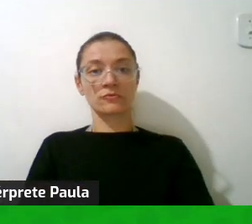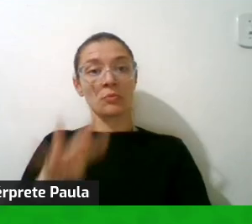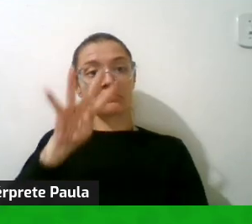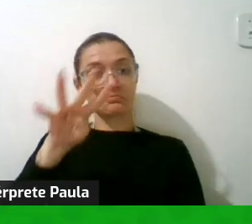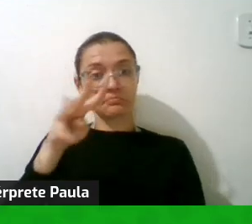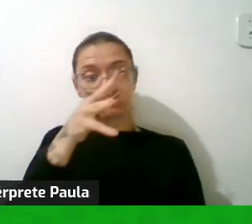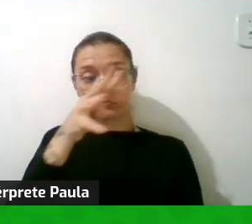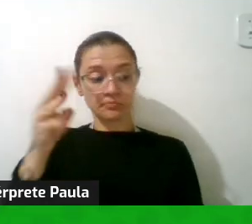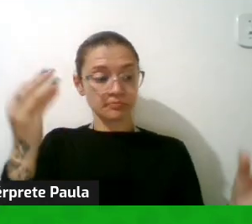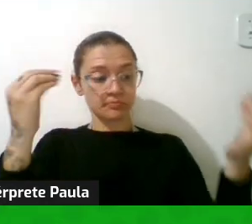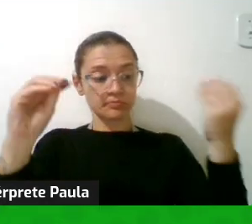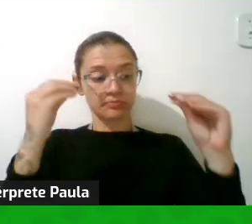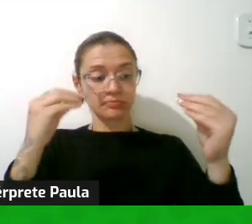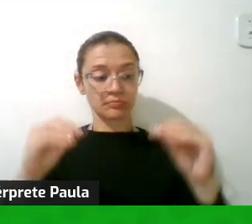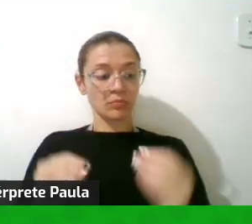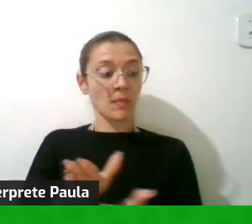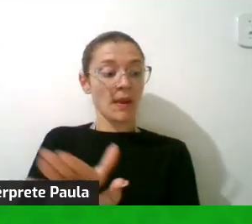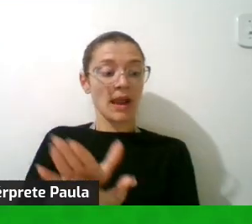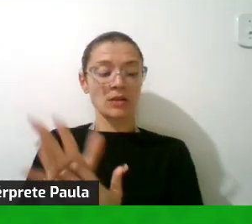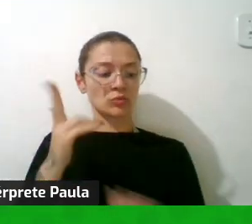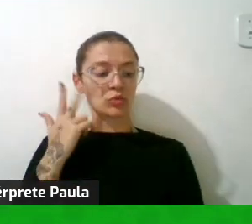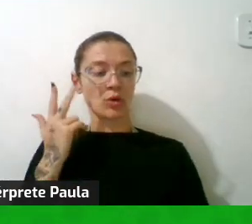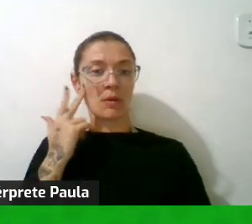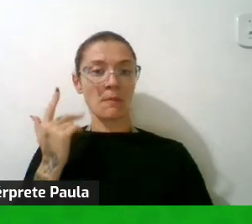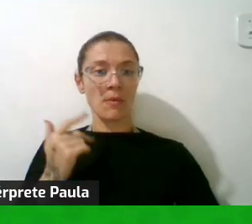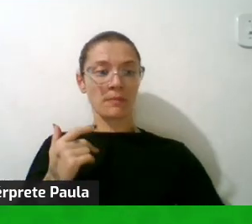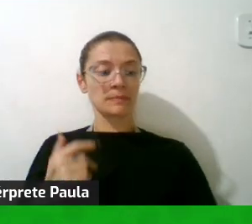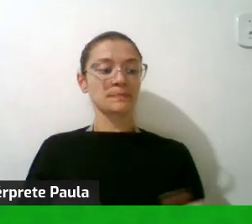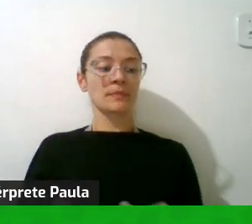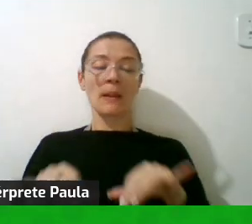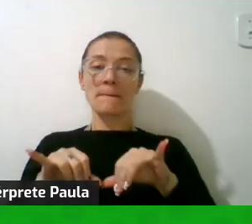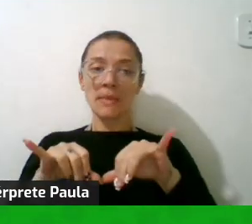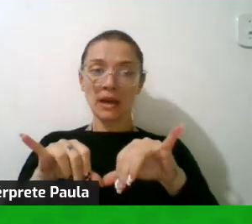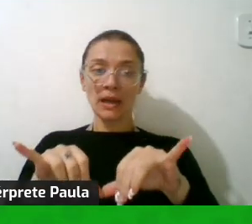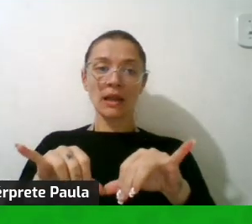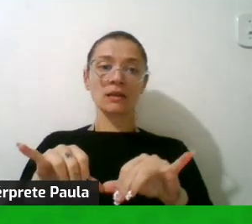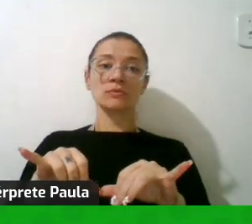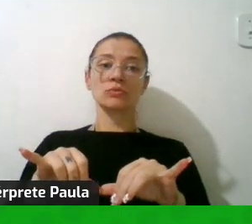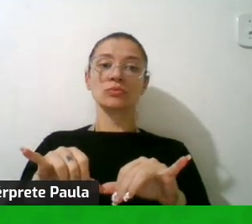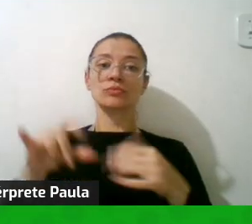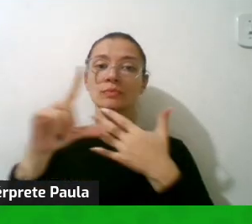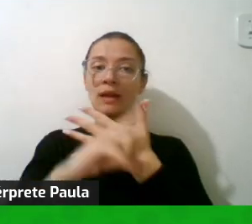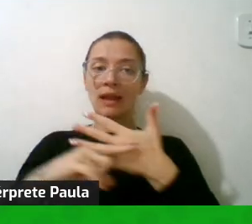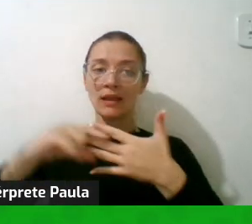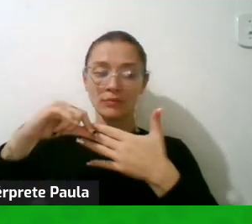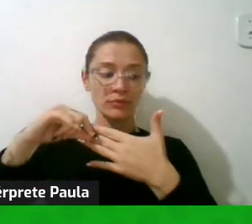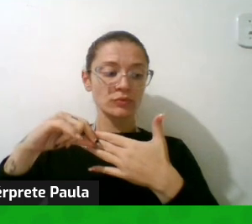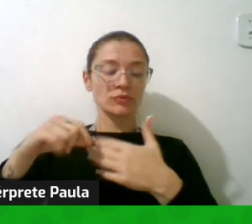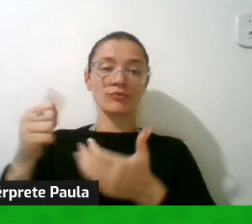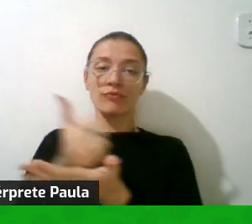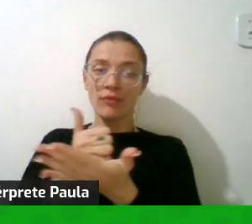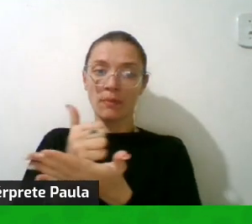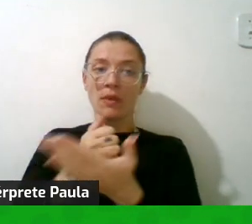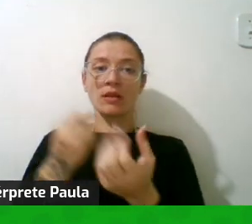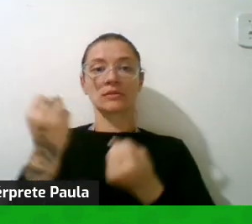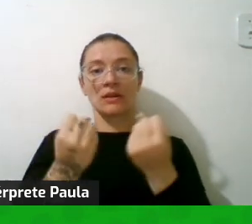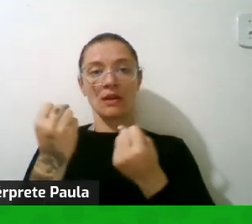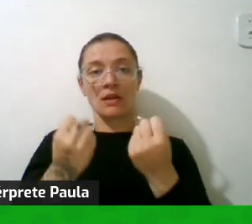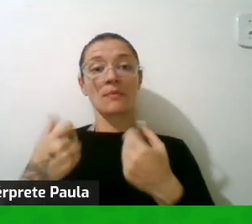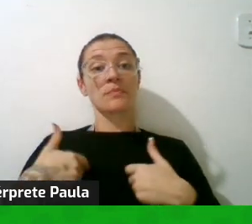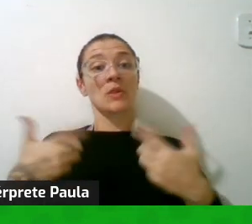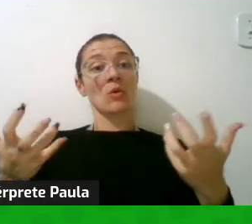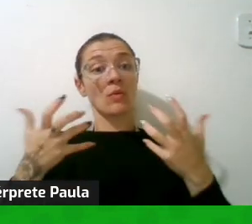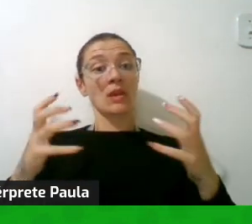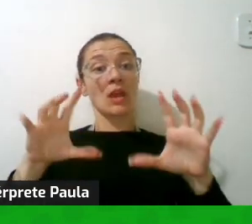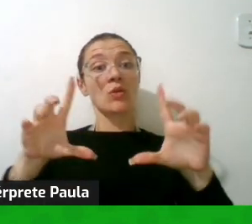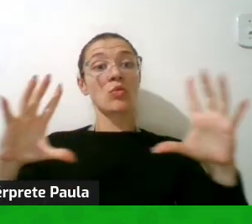eu vou colocar os meus gastos normais. Então, mercado, iFood, farmácia e carro. E eu quero uma fórmula que traga a